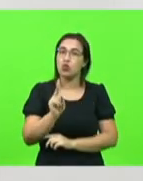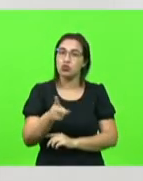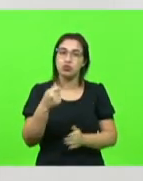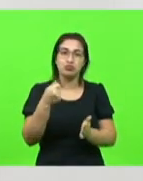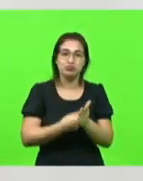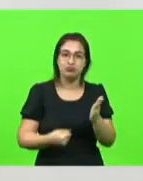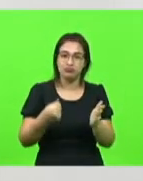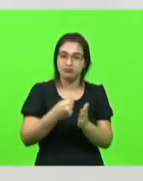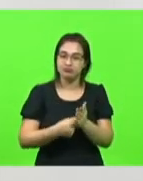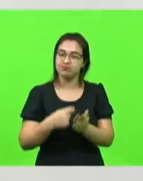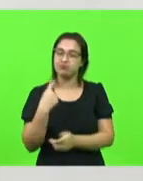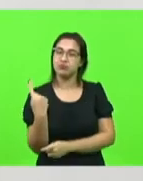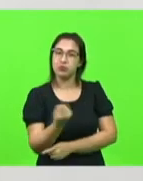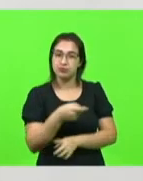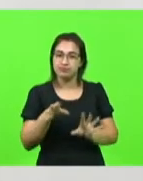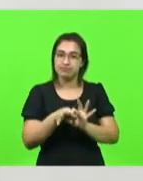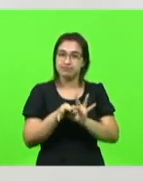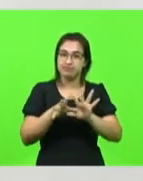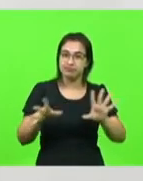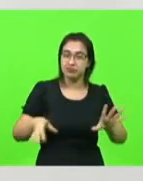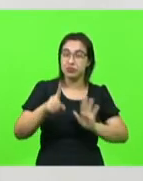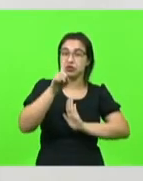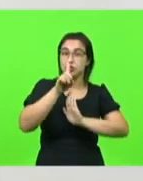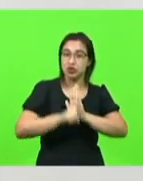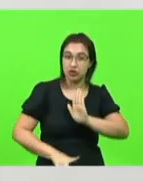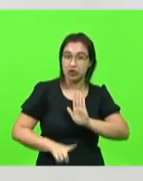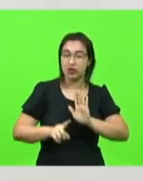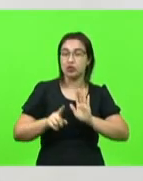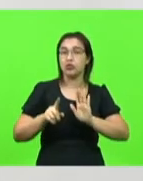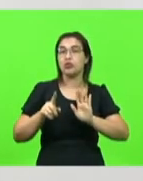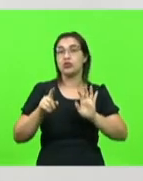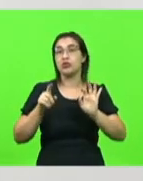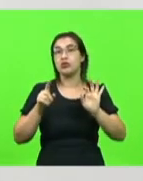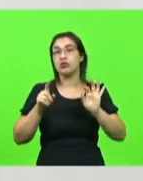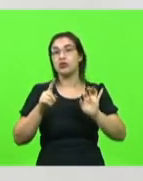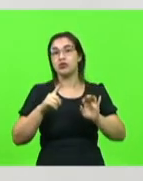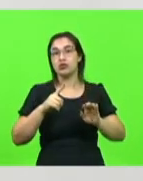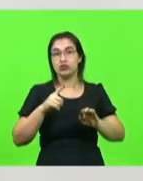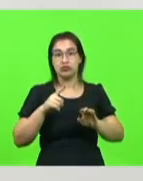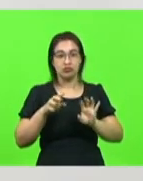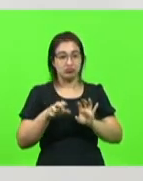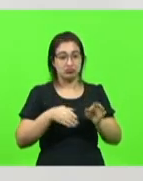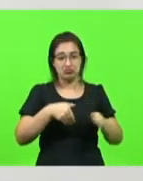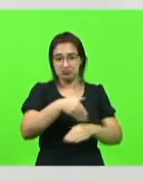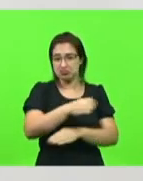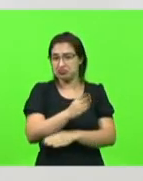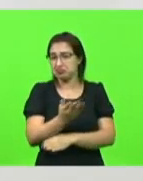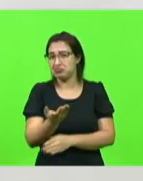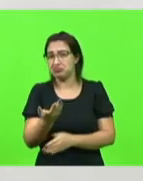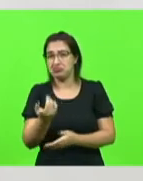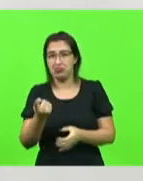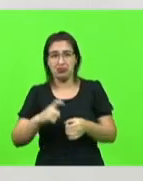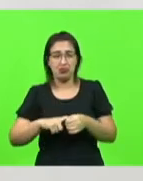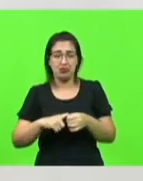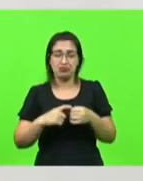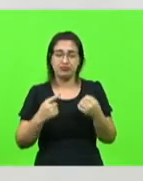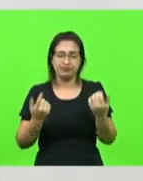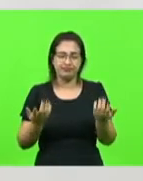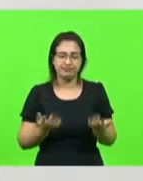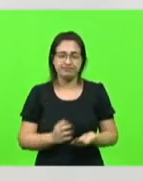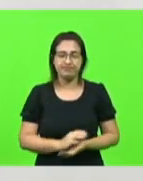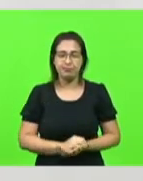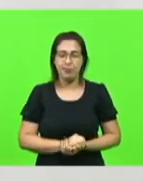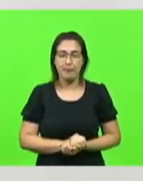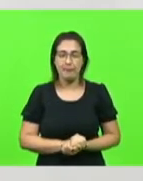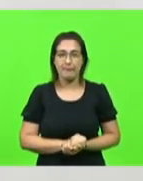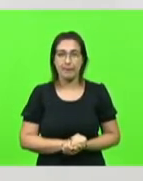nossa liberdade, pelo direito sagrado de ir e vir, e eu convoco ao cidadão catarinense, me dá alguns segundos, senhor presidente, só para me concluir.